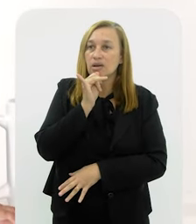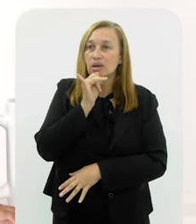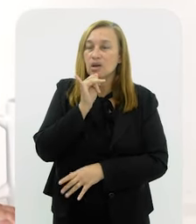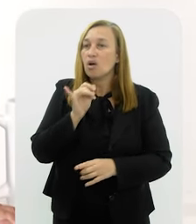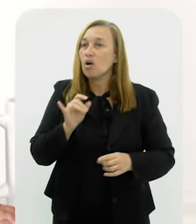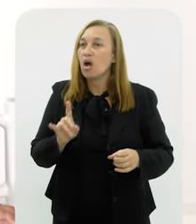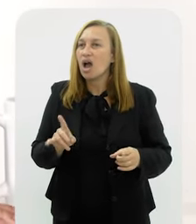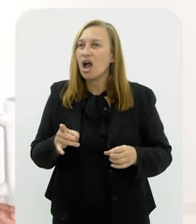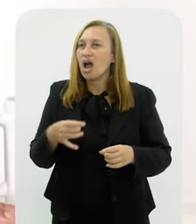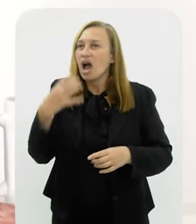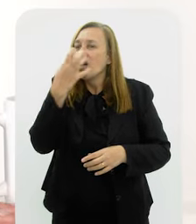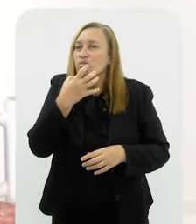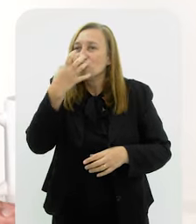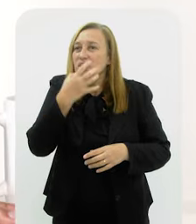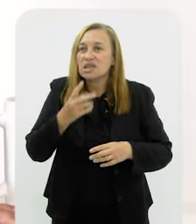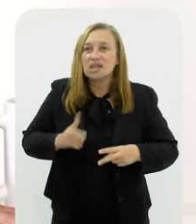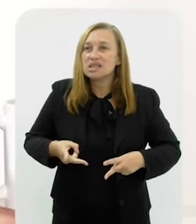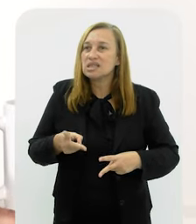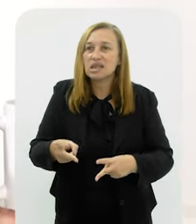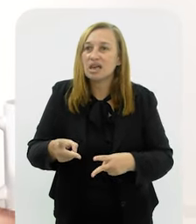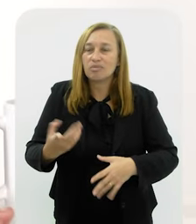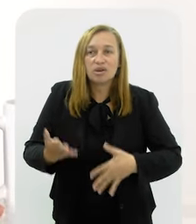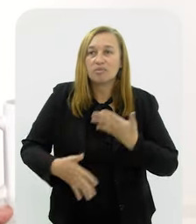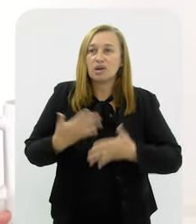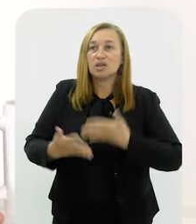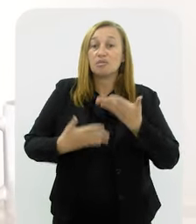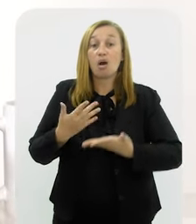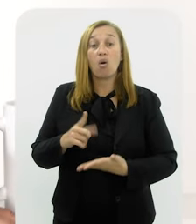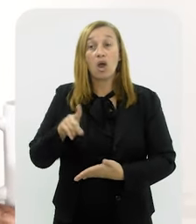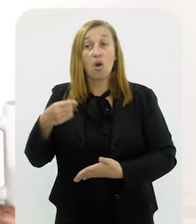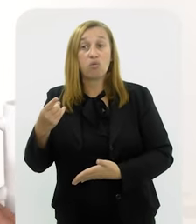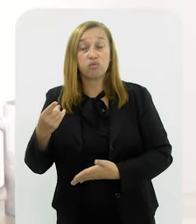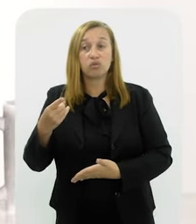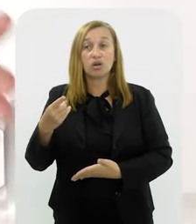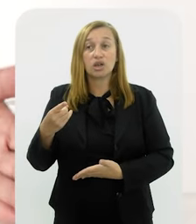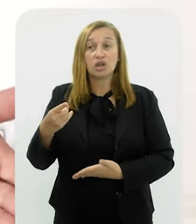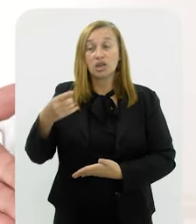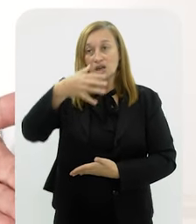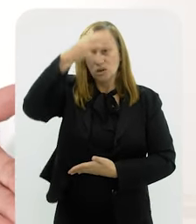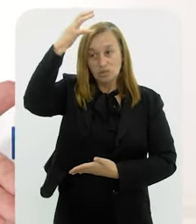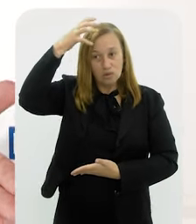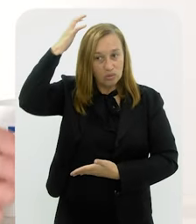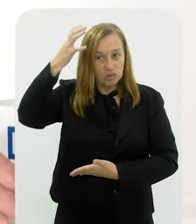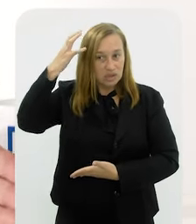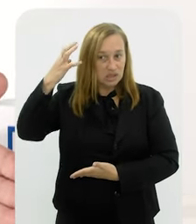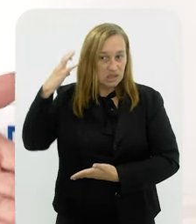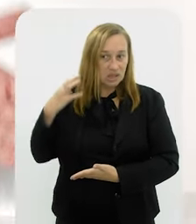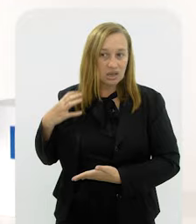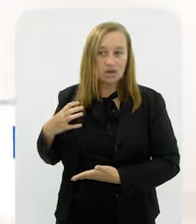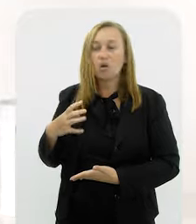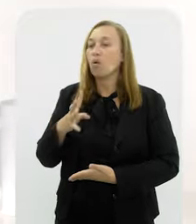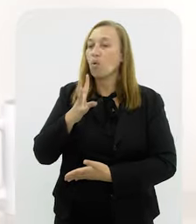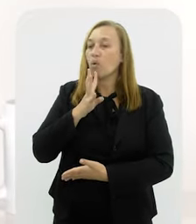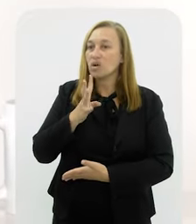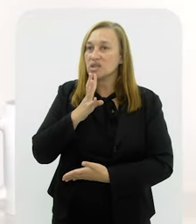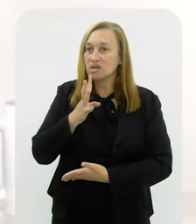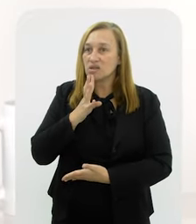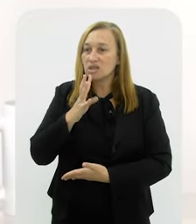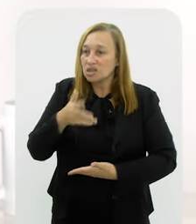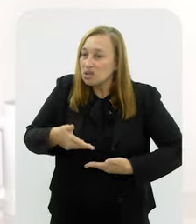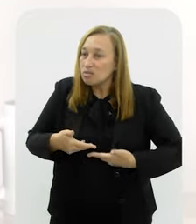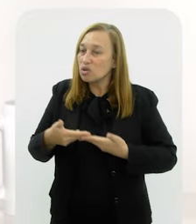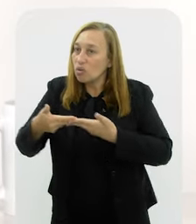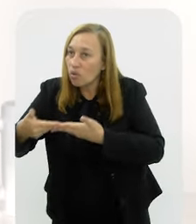com a música sempre me carregou. Fui parar na Alcione, porque um músico do João de Maza foi para lá,